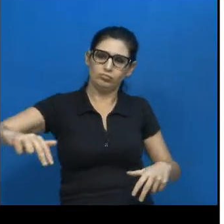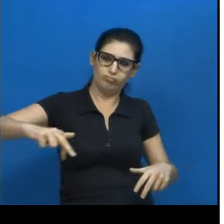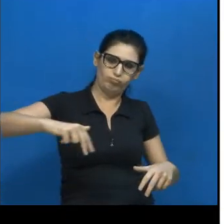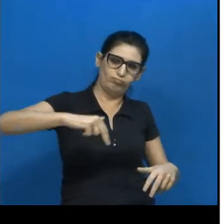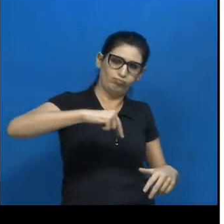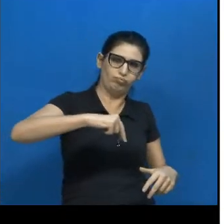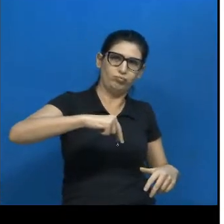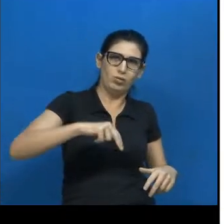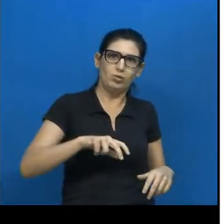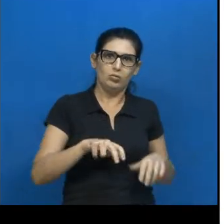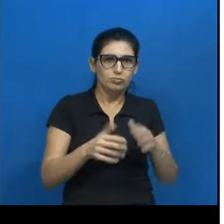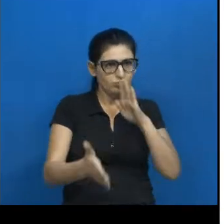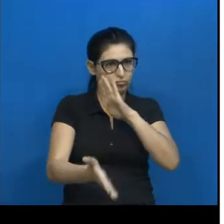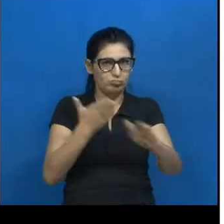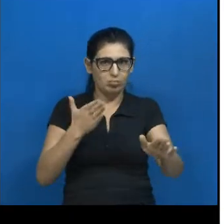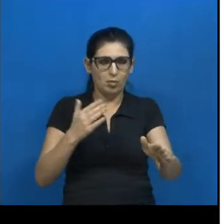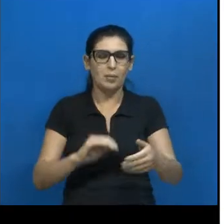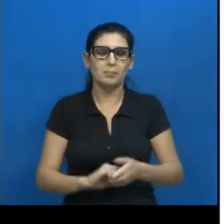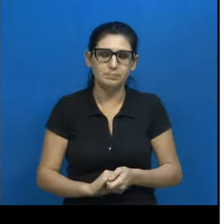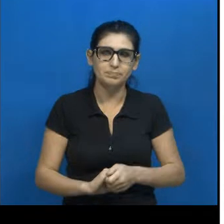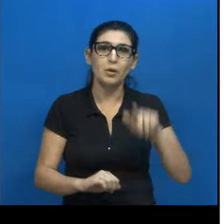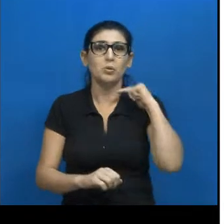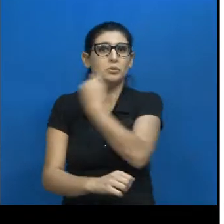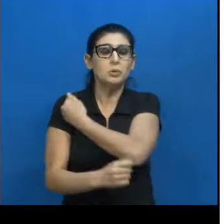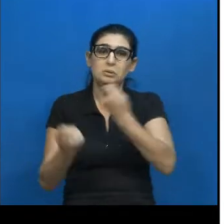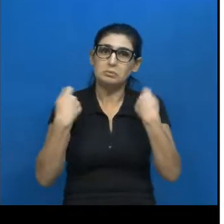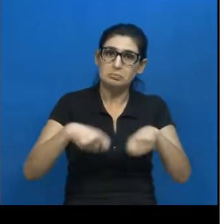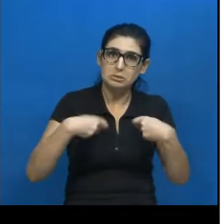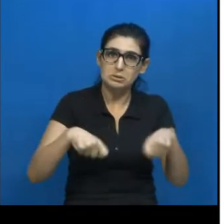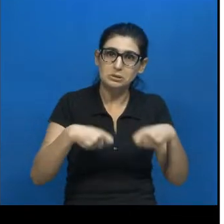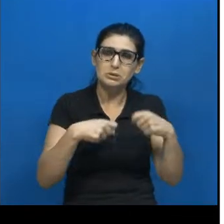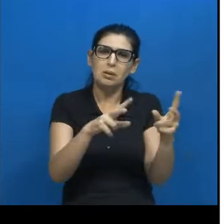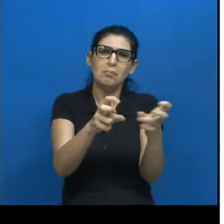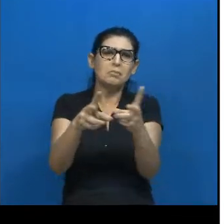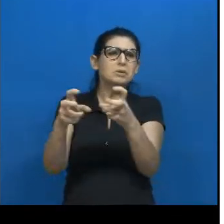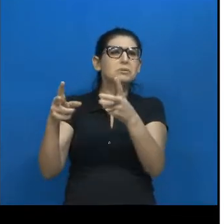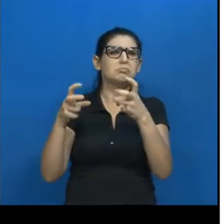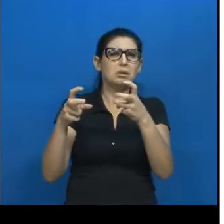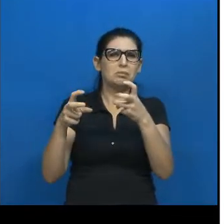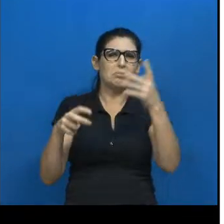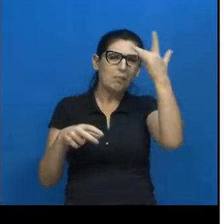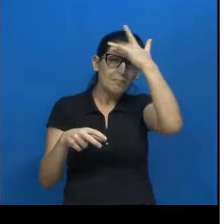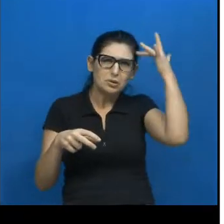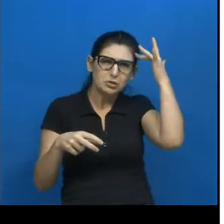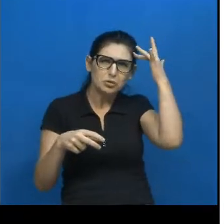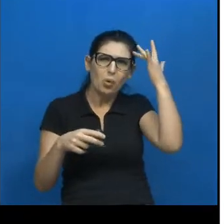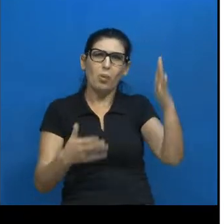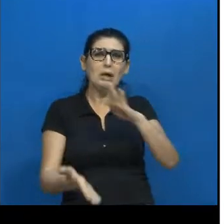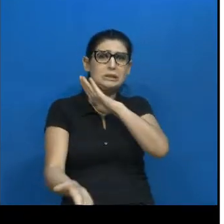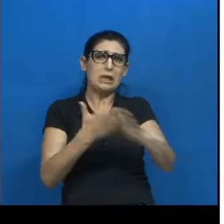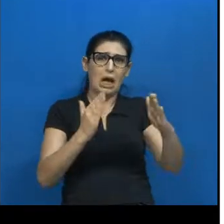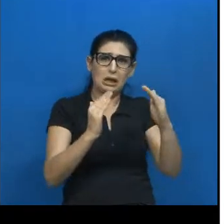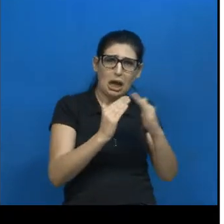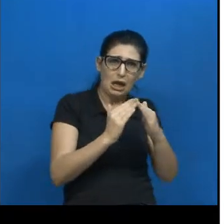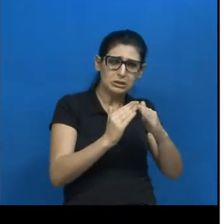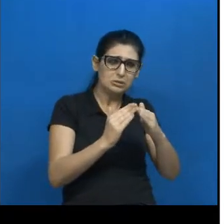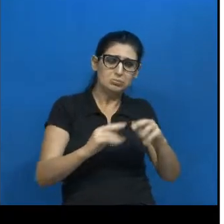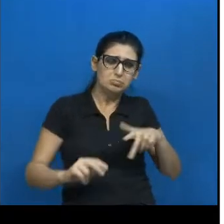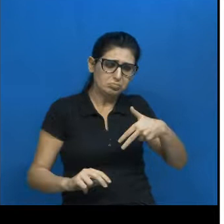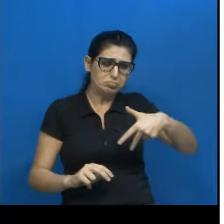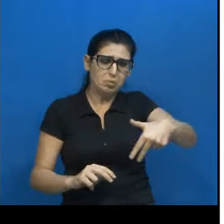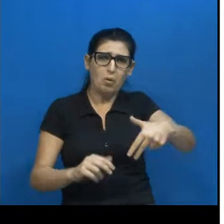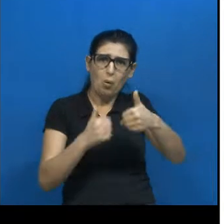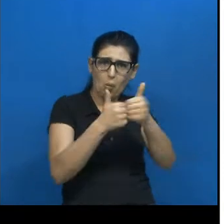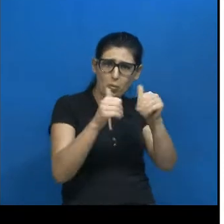tá? Então, para a gente definir onde que esse passageiro está se locomovendo no município, tá? Ok?